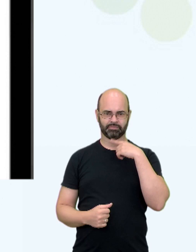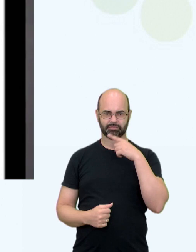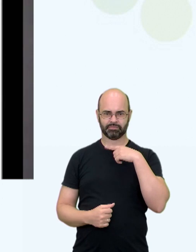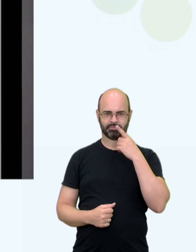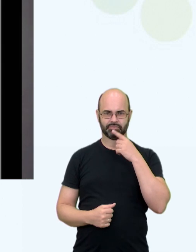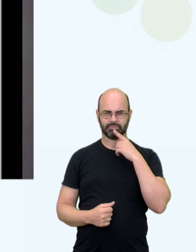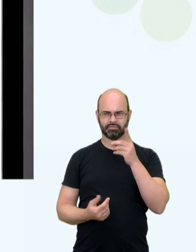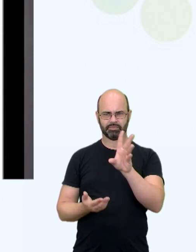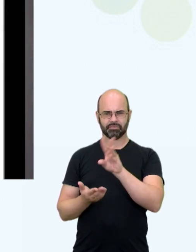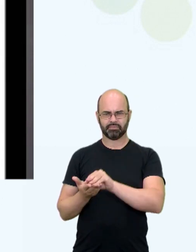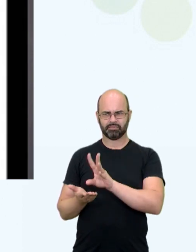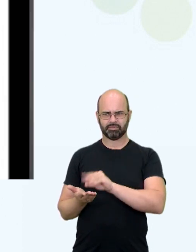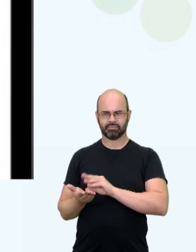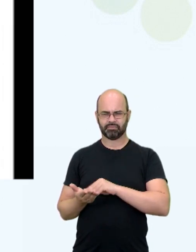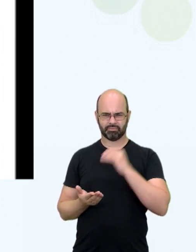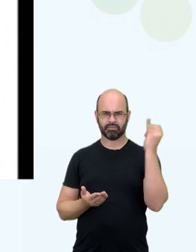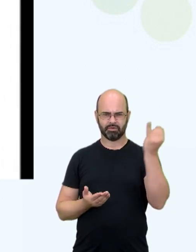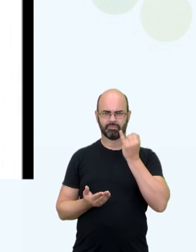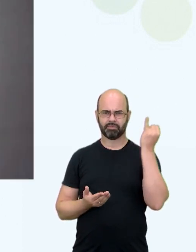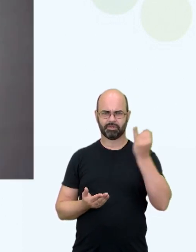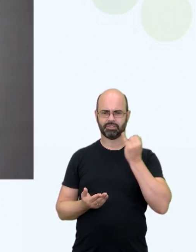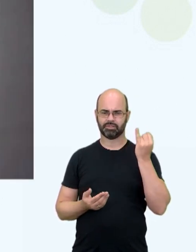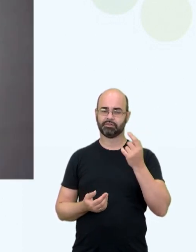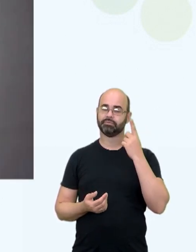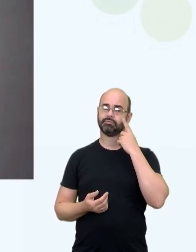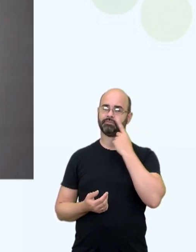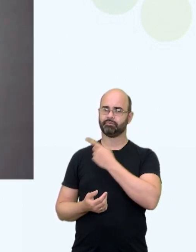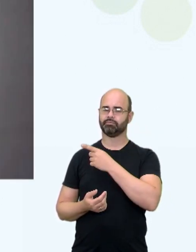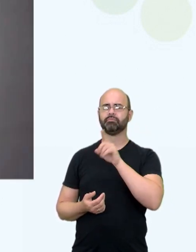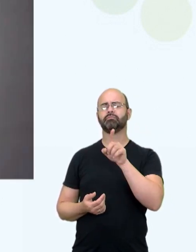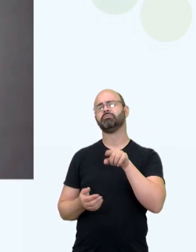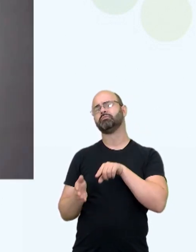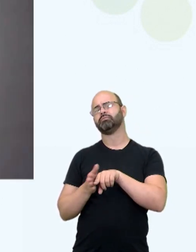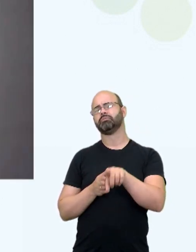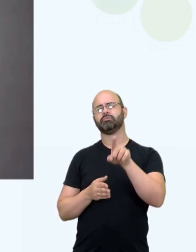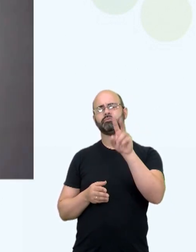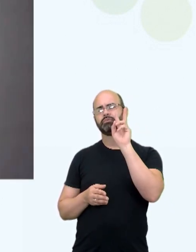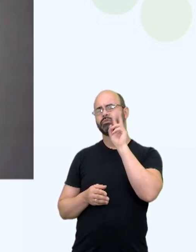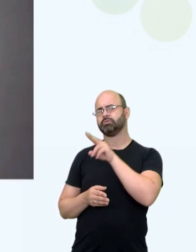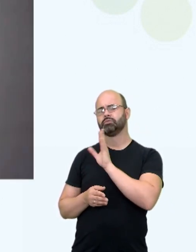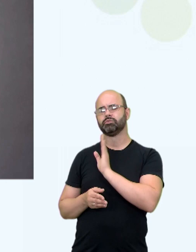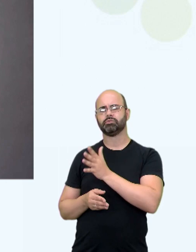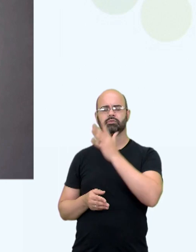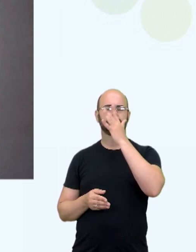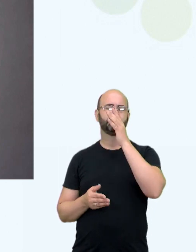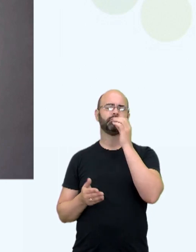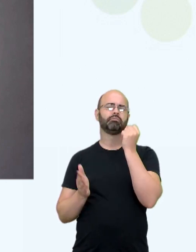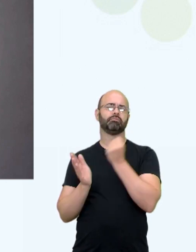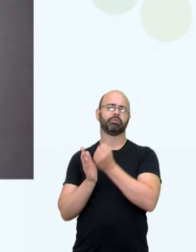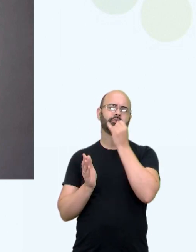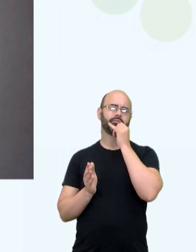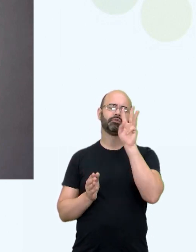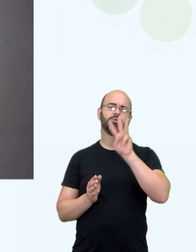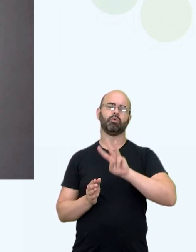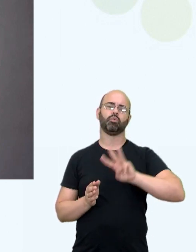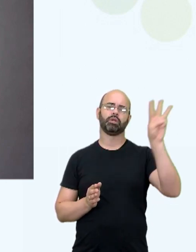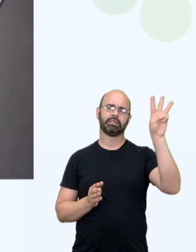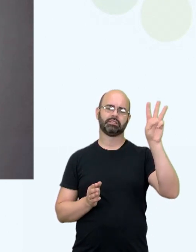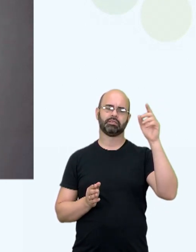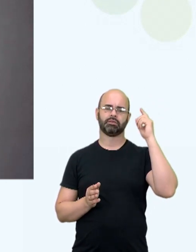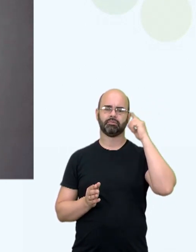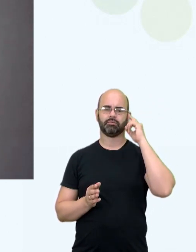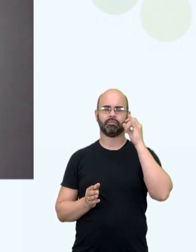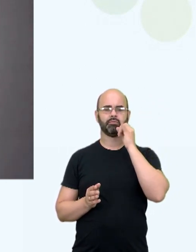documentar é importante? Veja por esse prisma. Você já ouviu alguém ou alguma propaganda de uma famosa marca de uísque dizer que para se alcançar